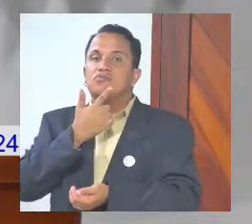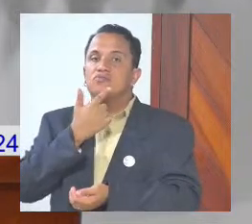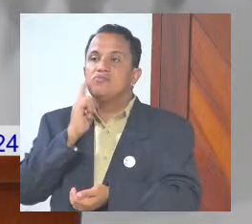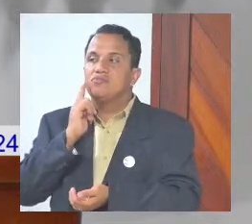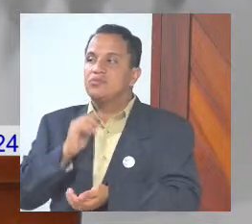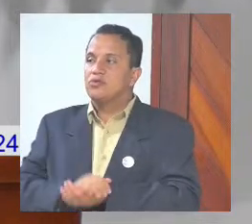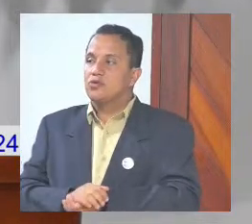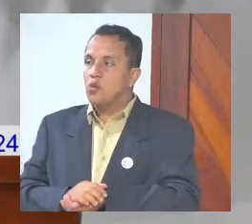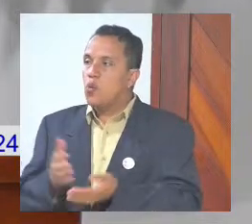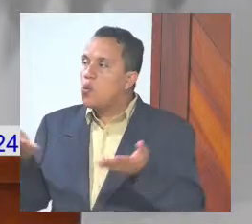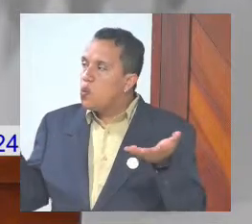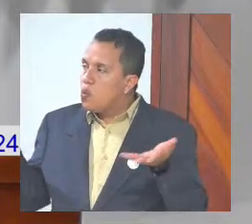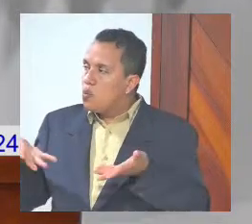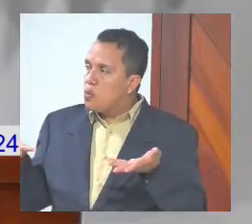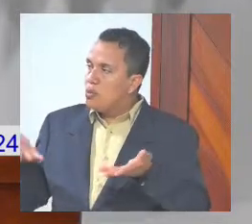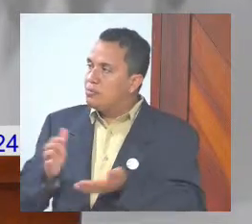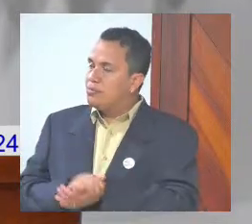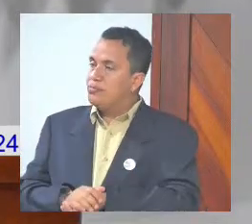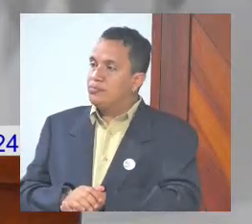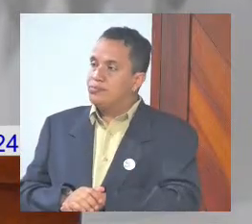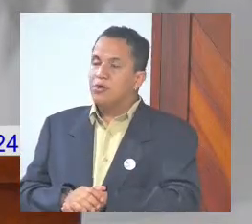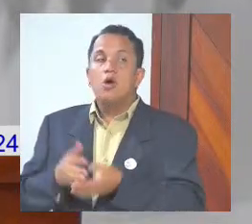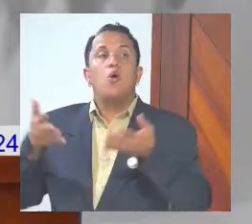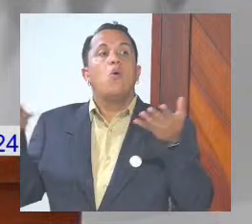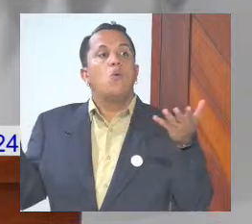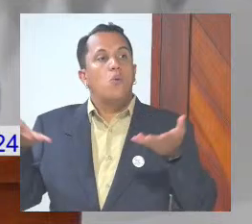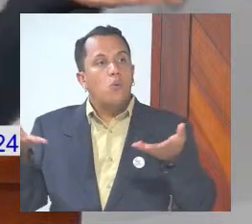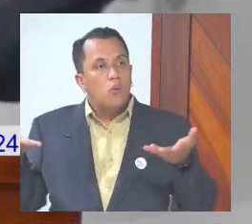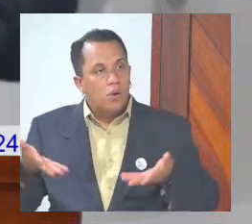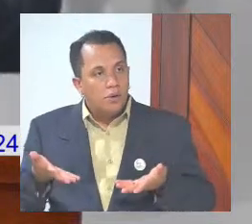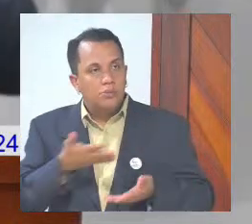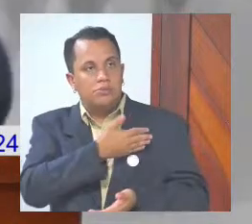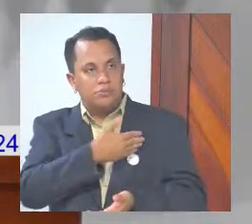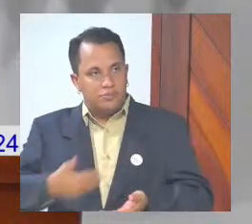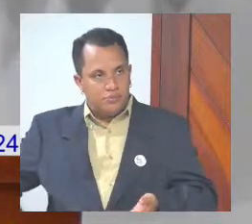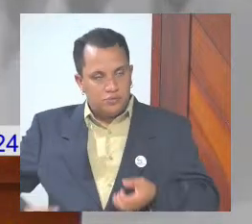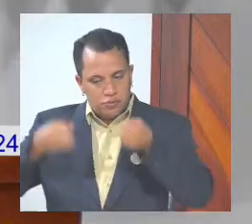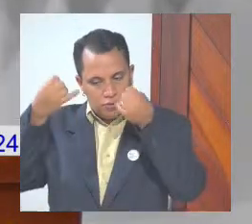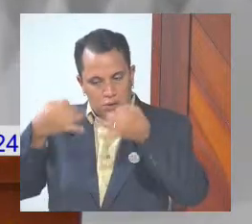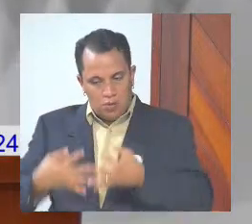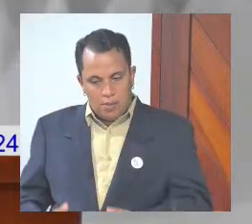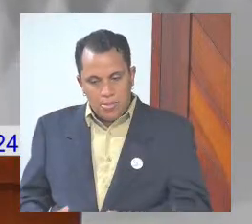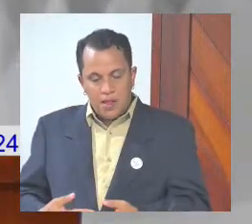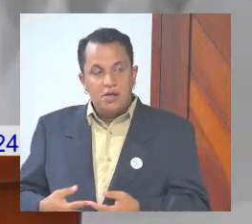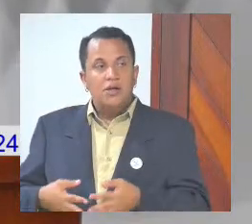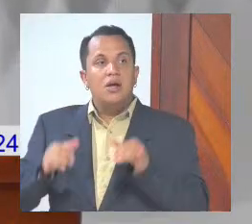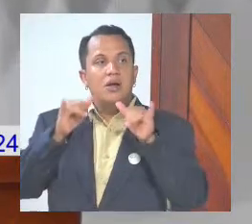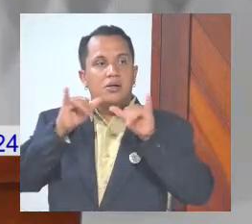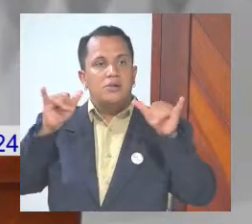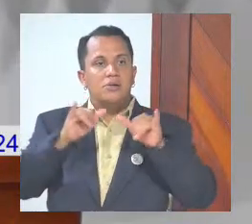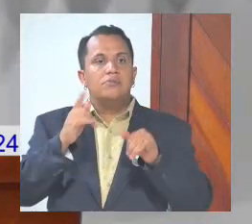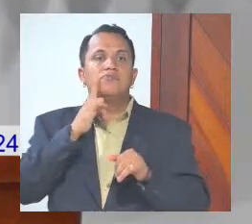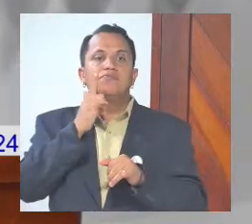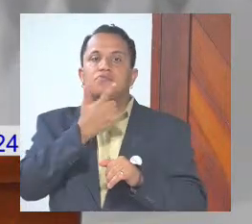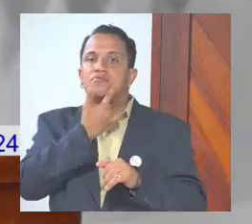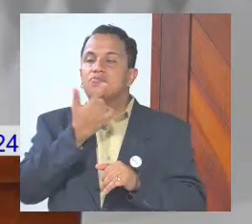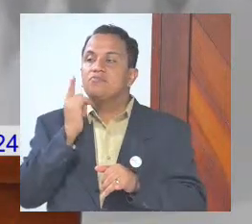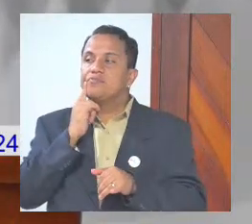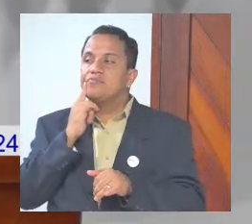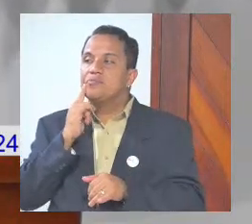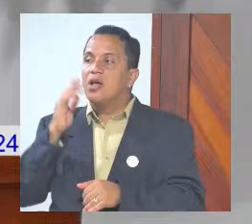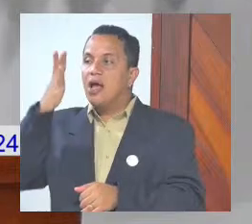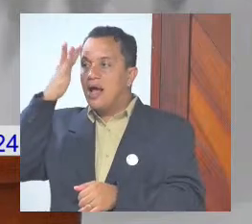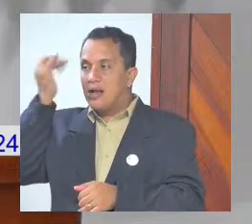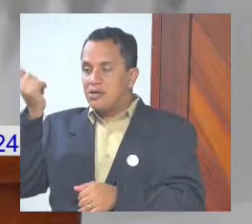Hoje, começa hoje. Então, começou hoje, segundo o presidente, já está aqui anunciando que a merenda escolar, ela será, a